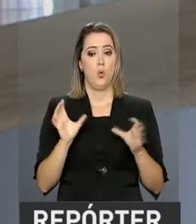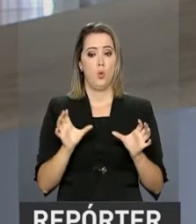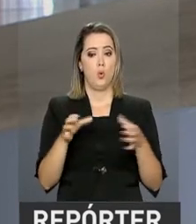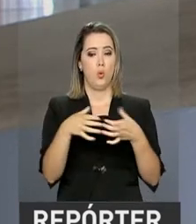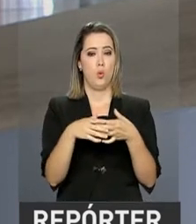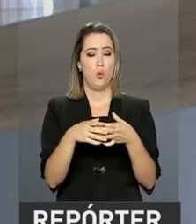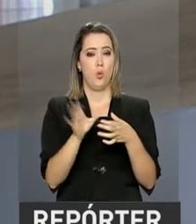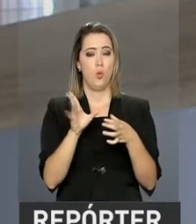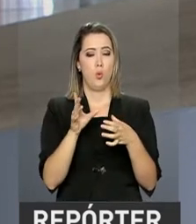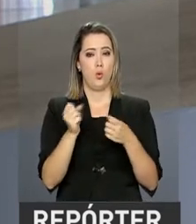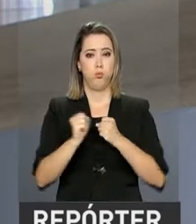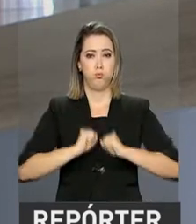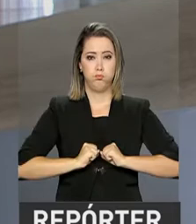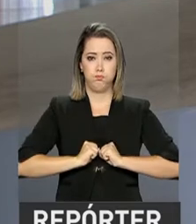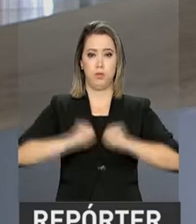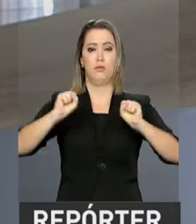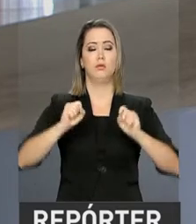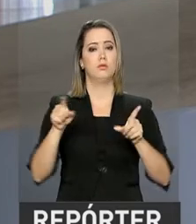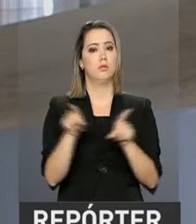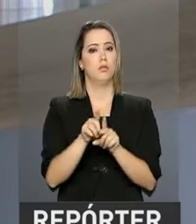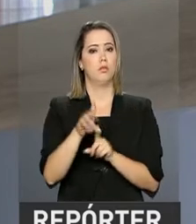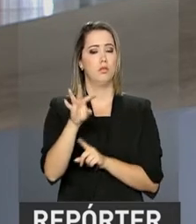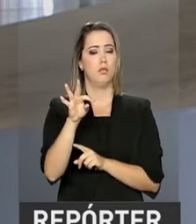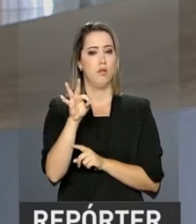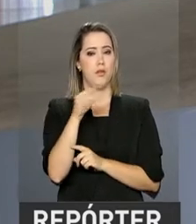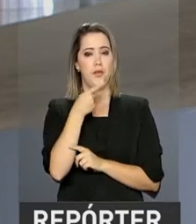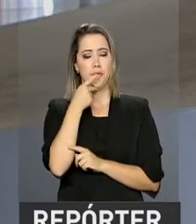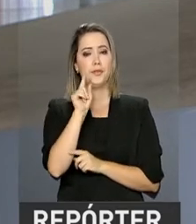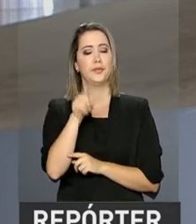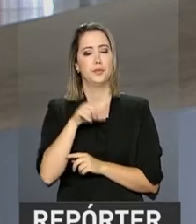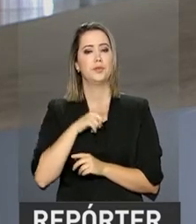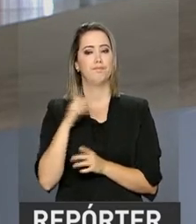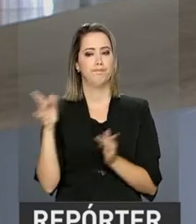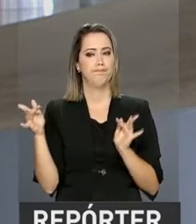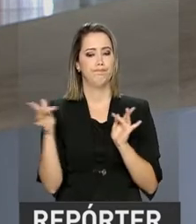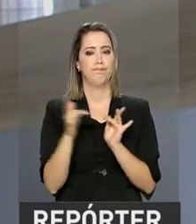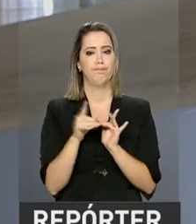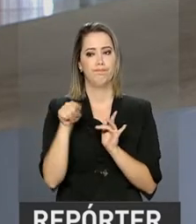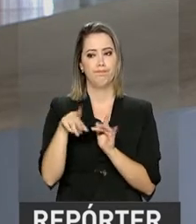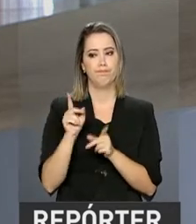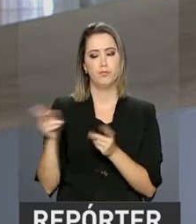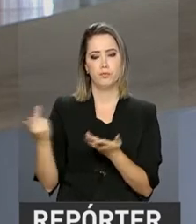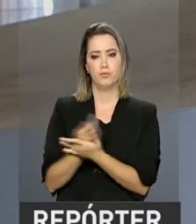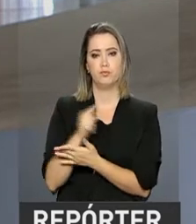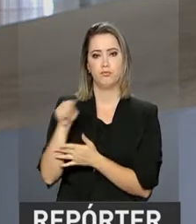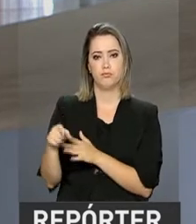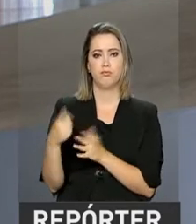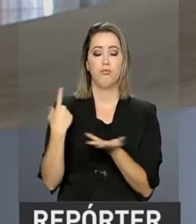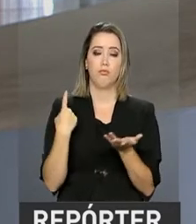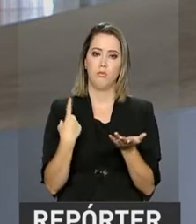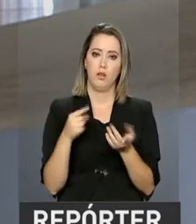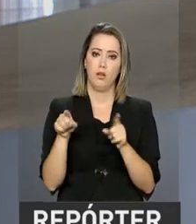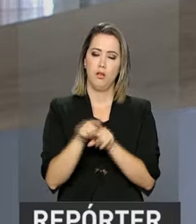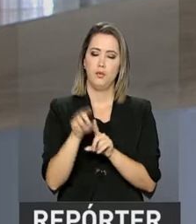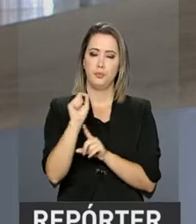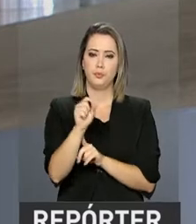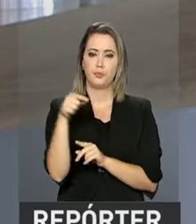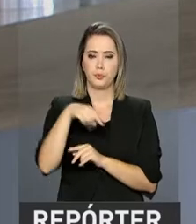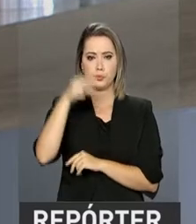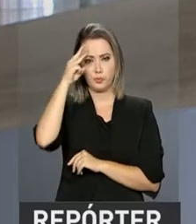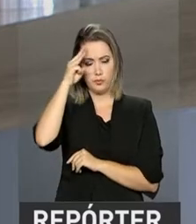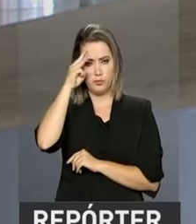que atua no iraque e na síria reivindicou o ataque segundo a polícia britânica nesta terça feira